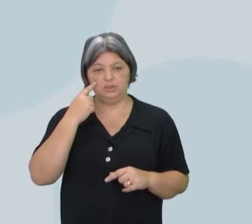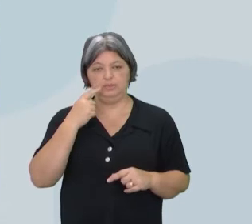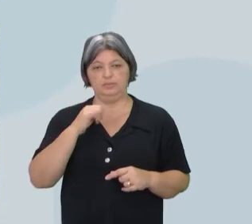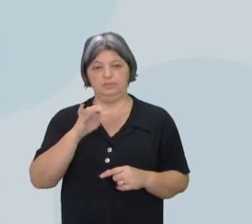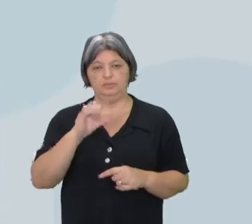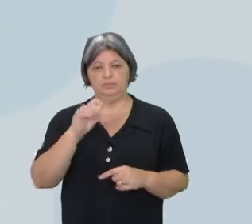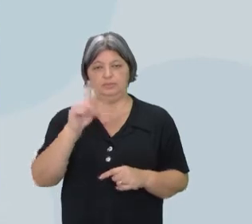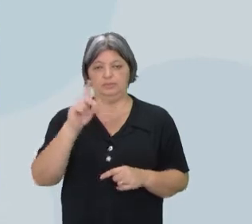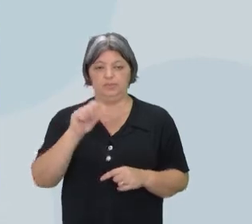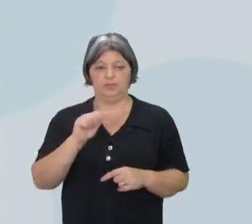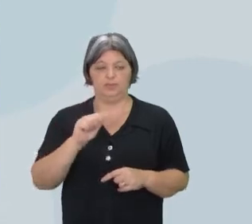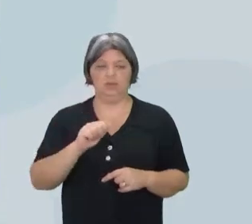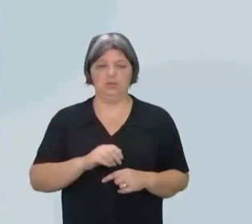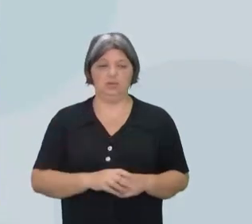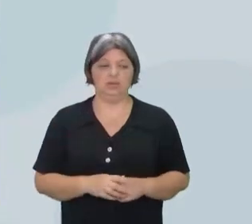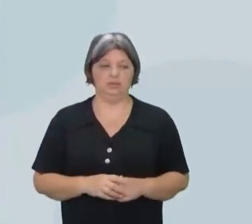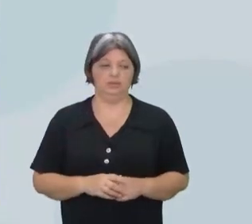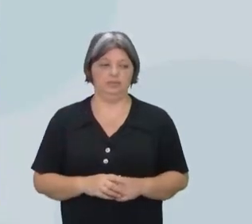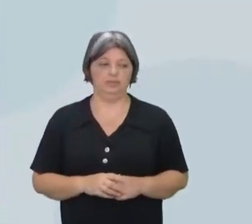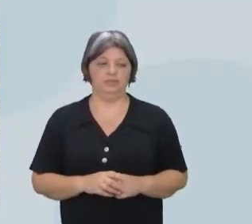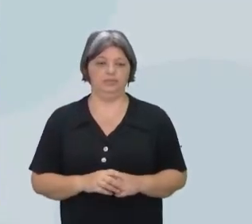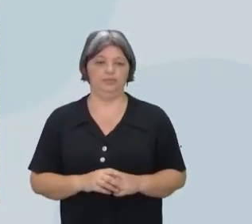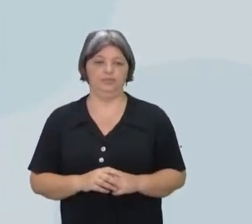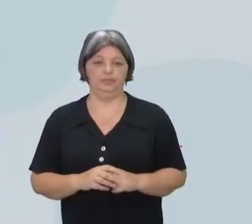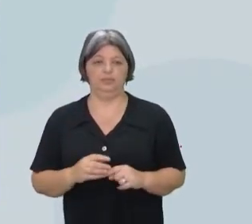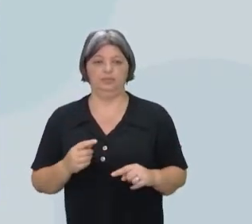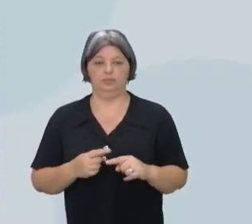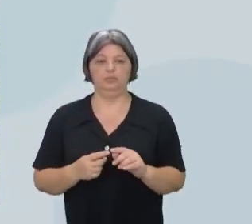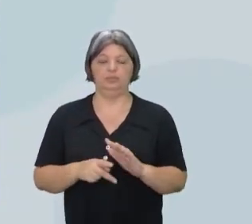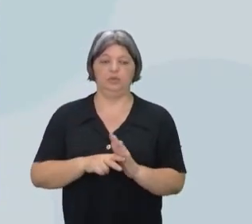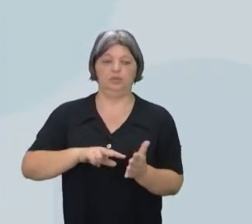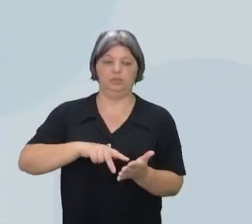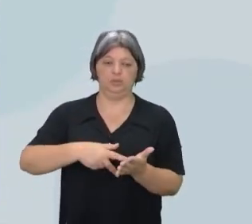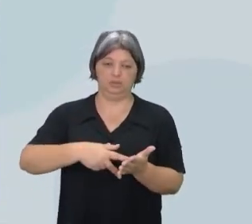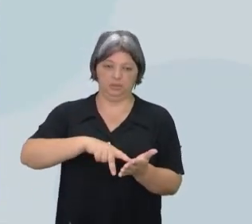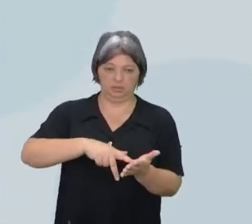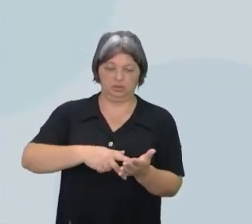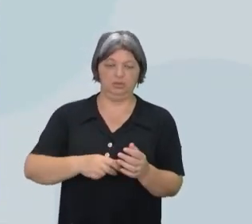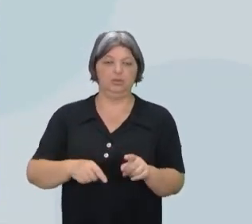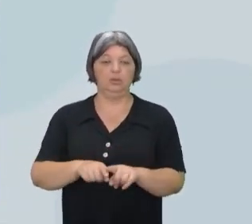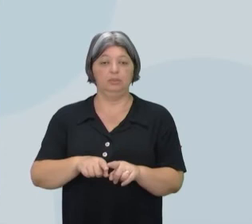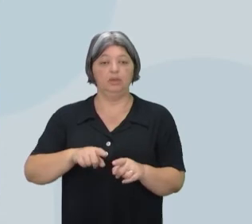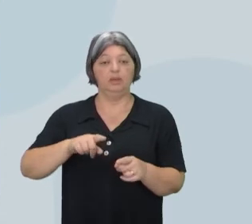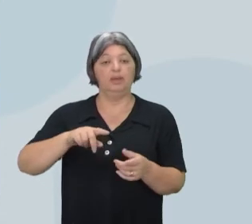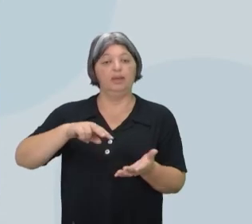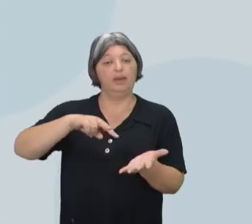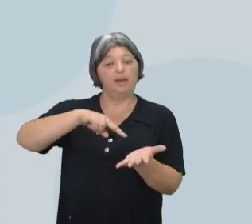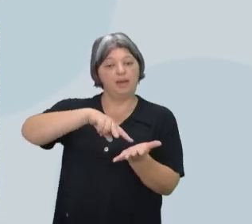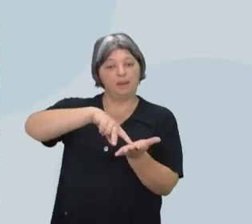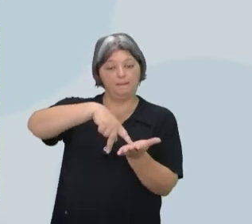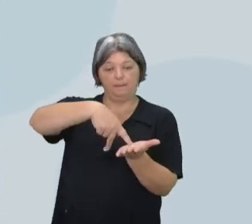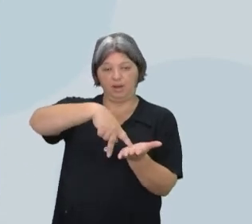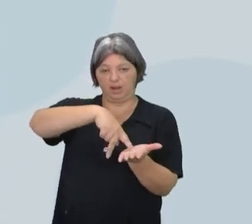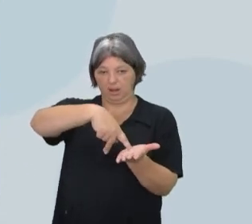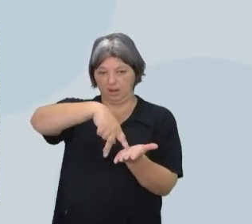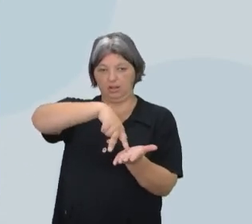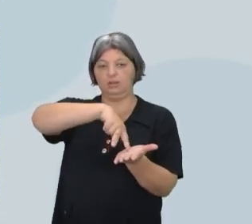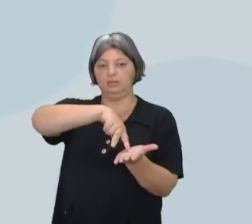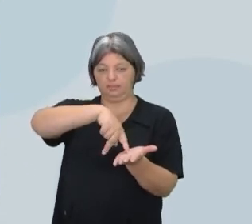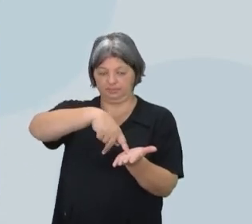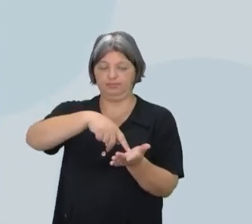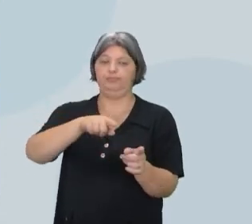ar. Então, ela também passa uma impressão de equilíbrio. A bailarina na pontinha dos pés, né,